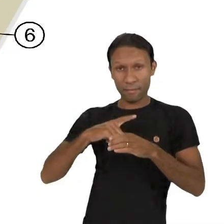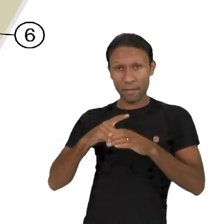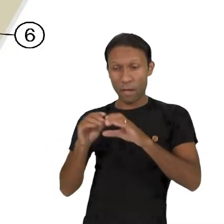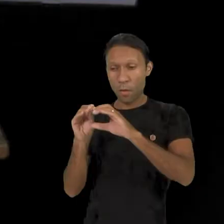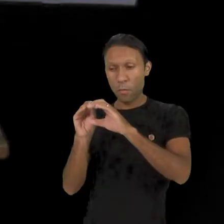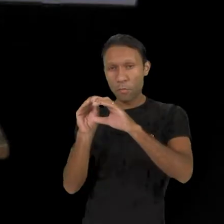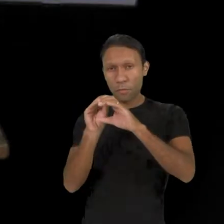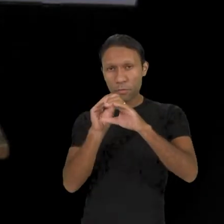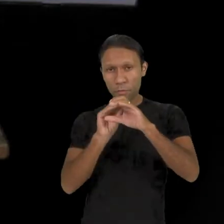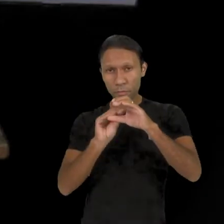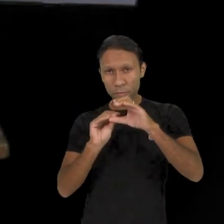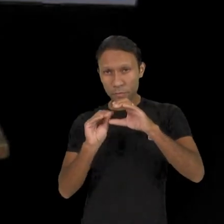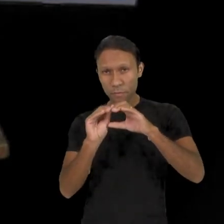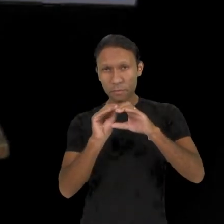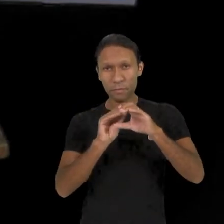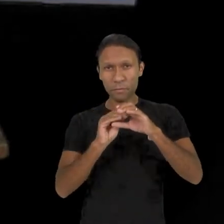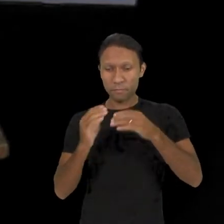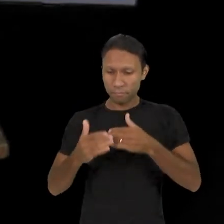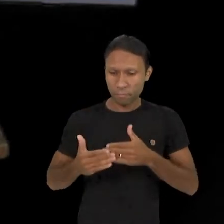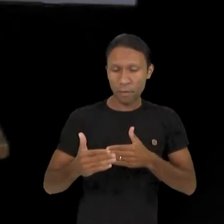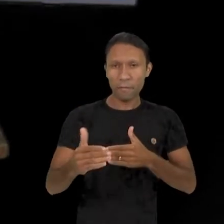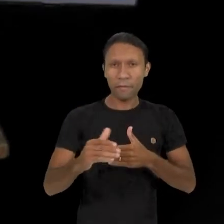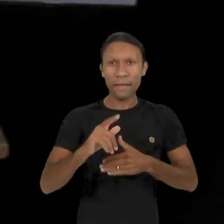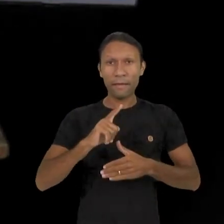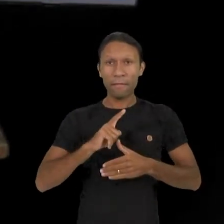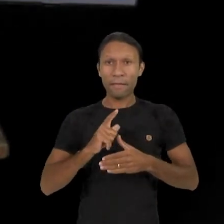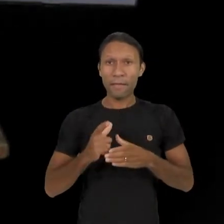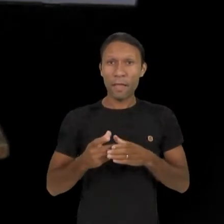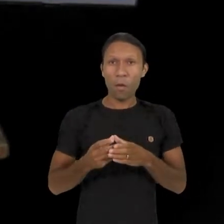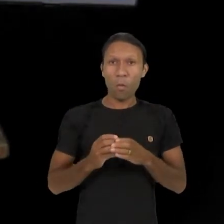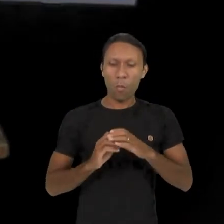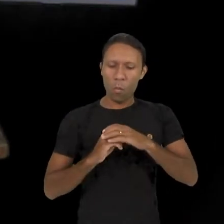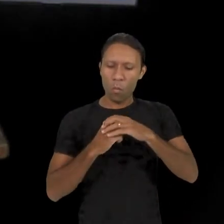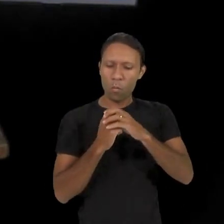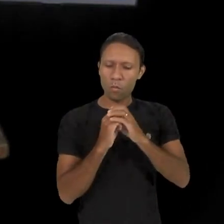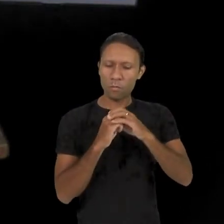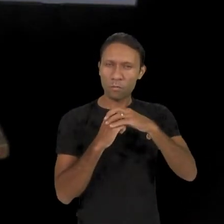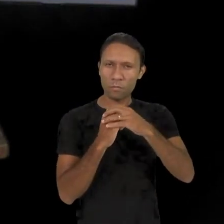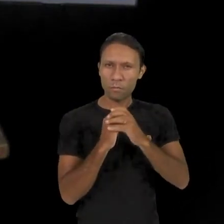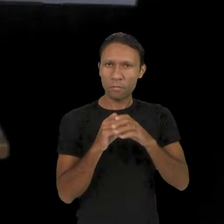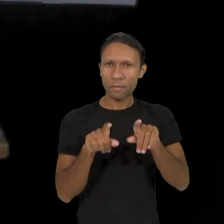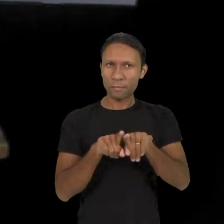citoplasmáticas, tá? E mais à frente você vai ter lá o núcleo também.